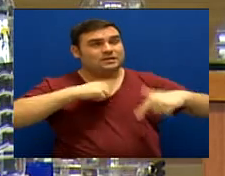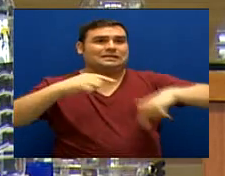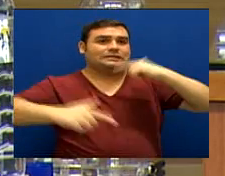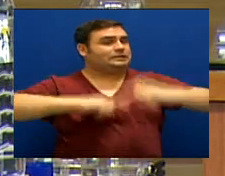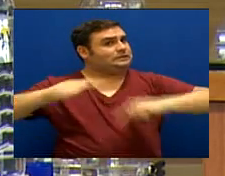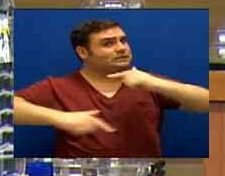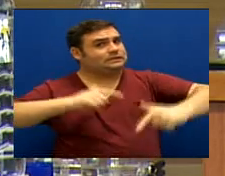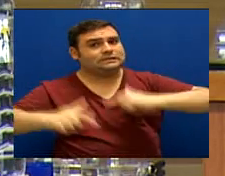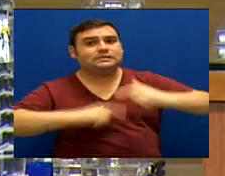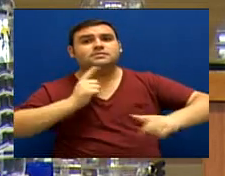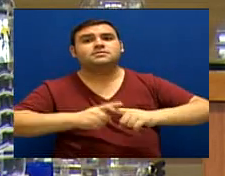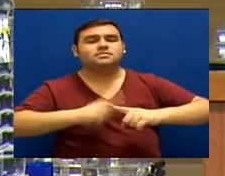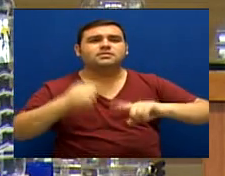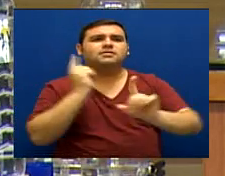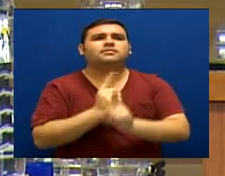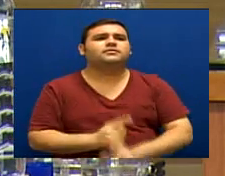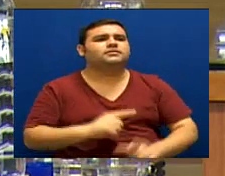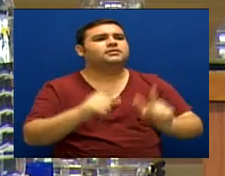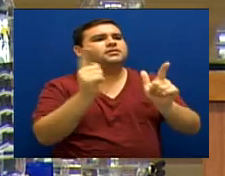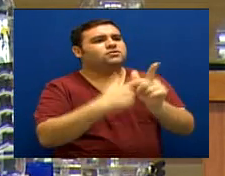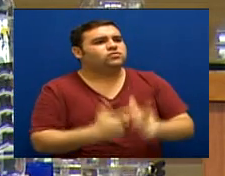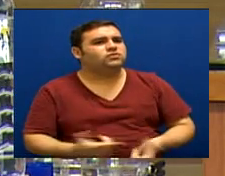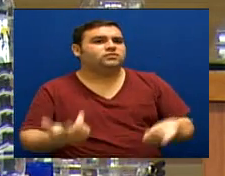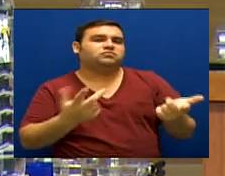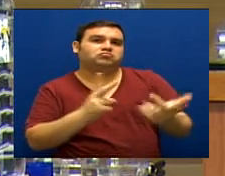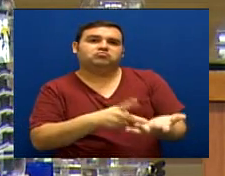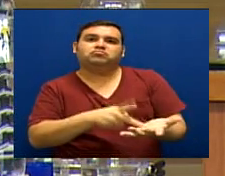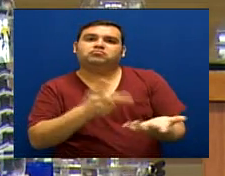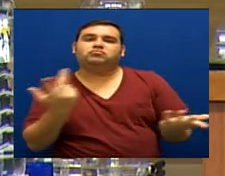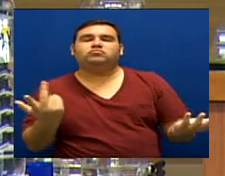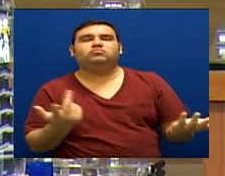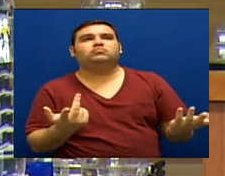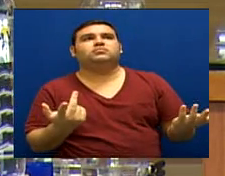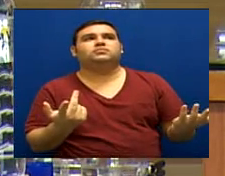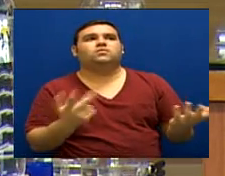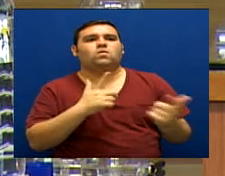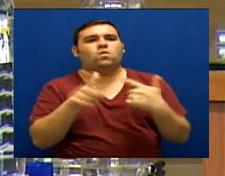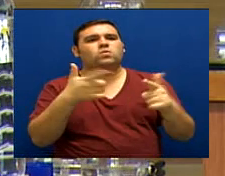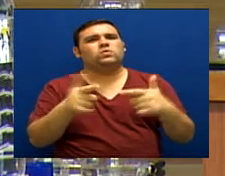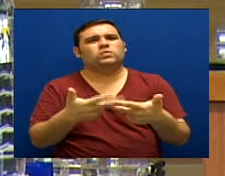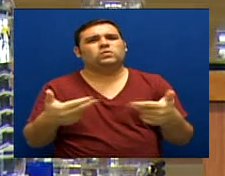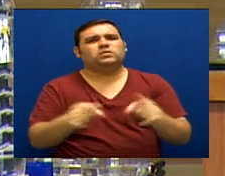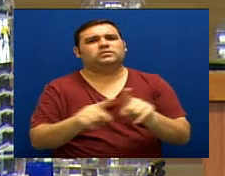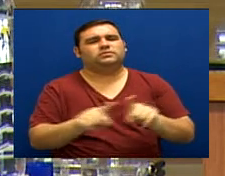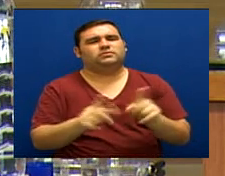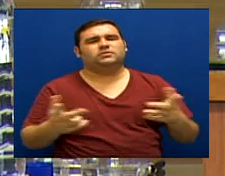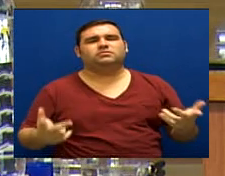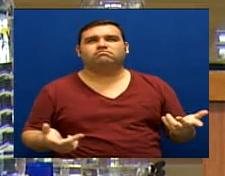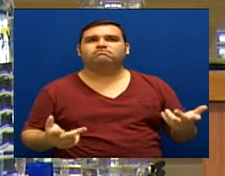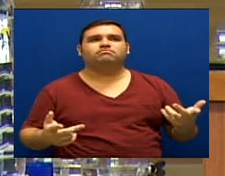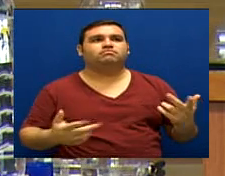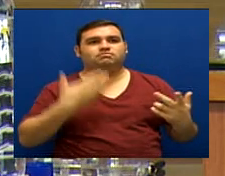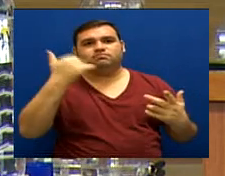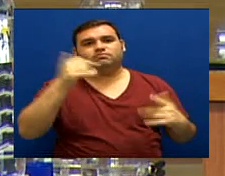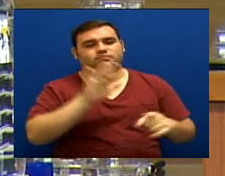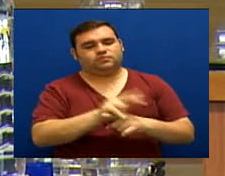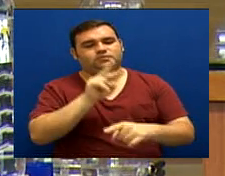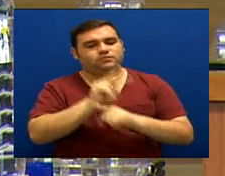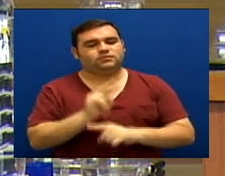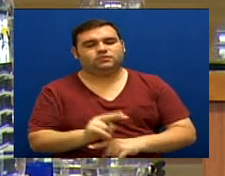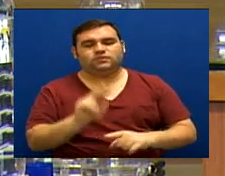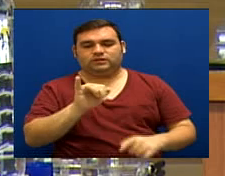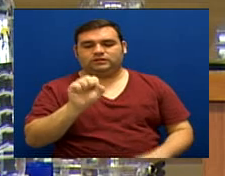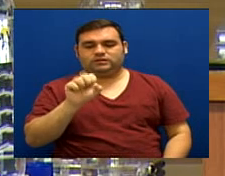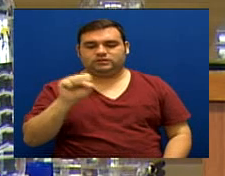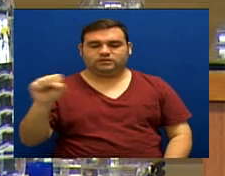levantar determinados cobrança de dívida ativa é várias outras ações é melhoria na fiscalização do